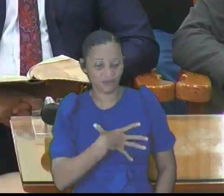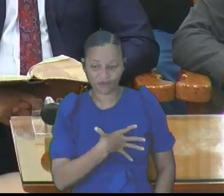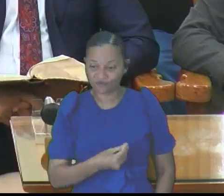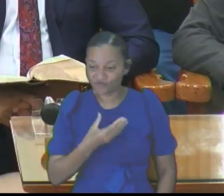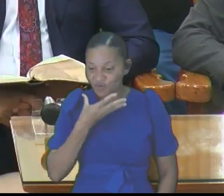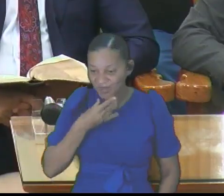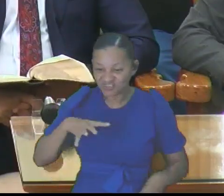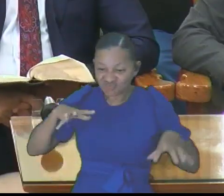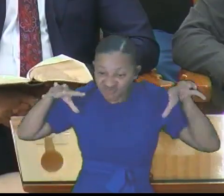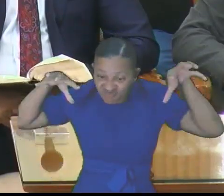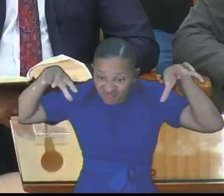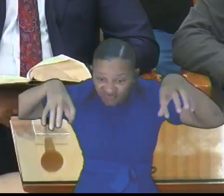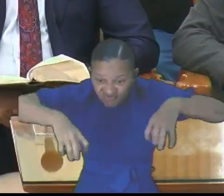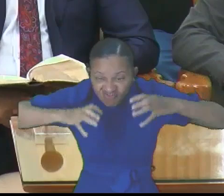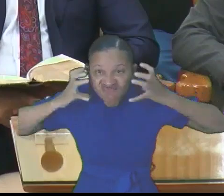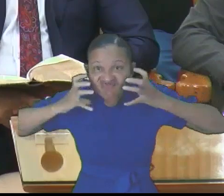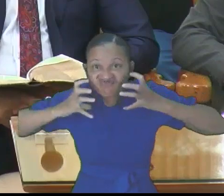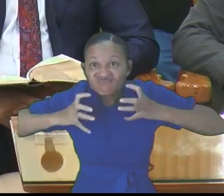um bicho, glória a Jesus.